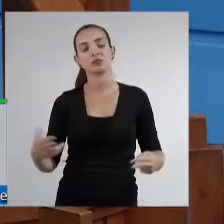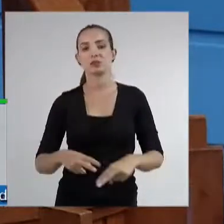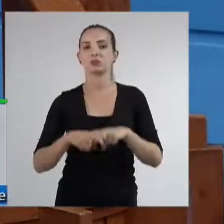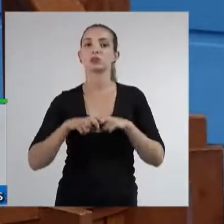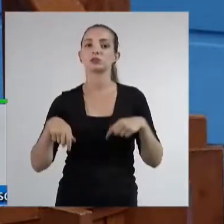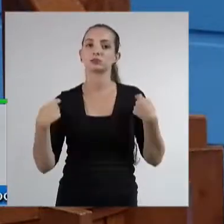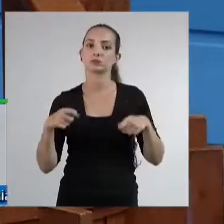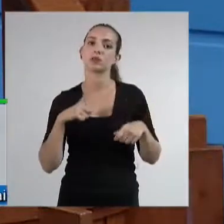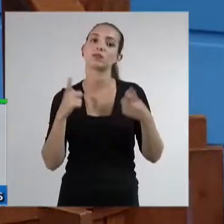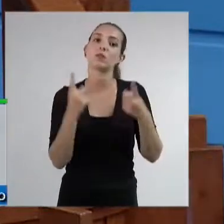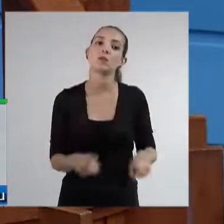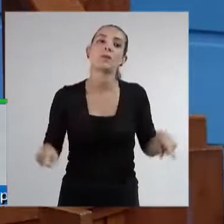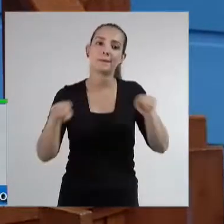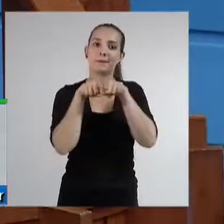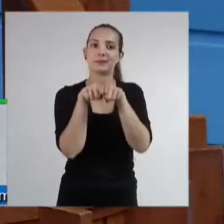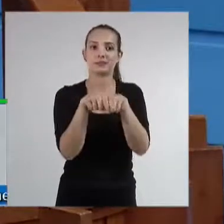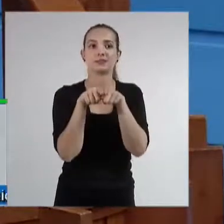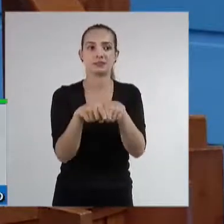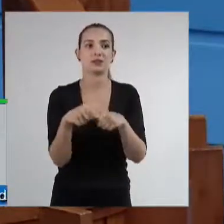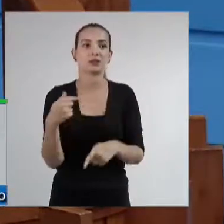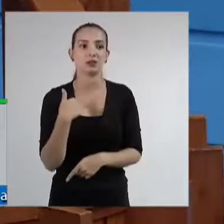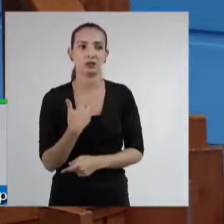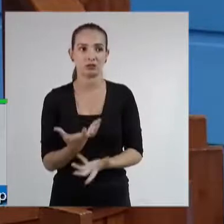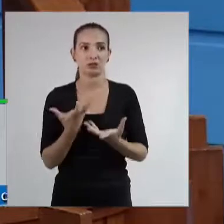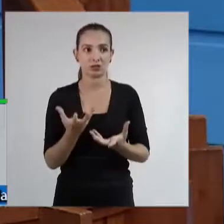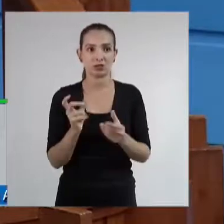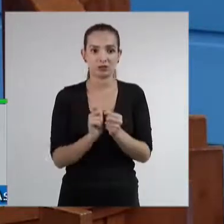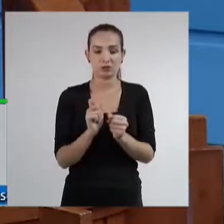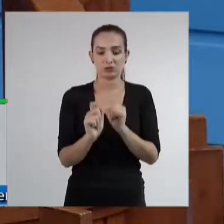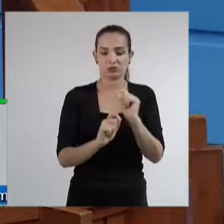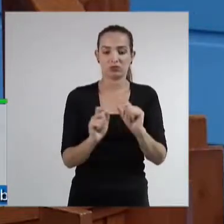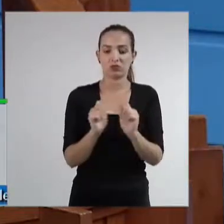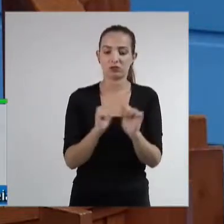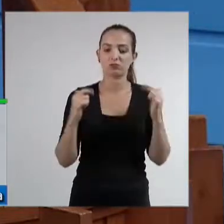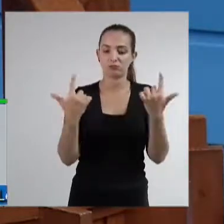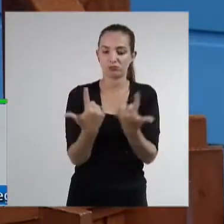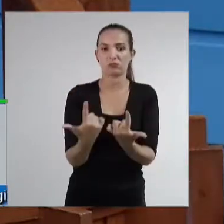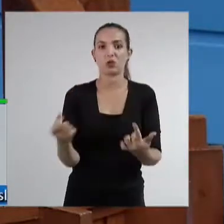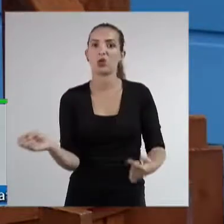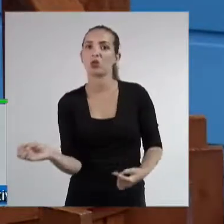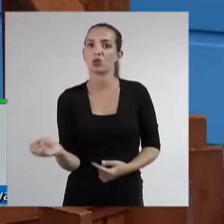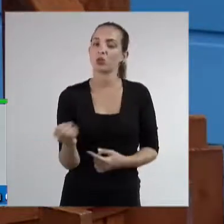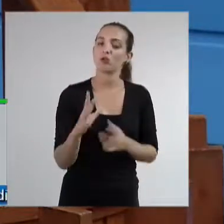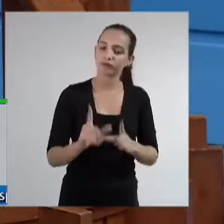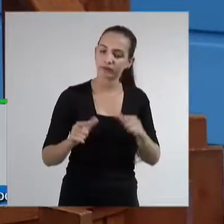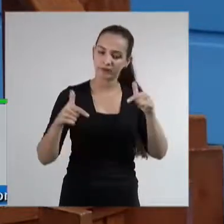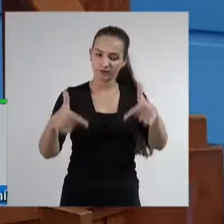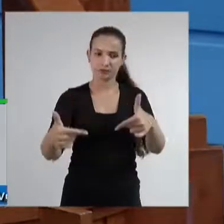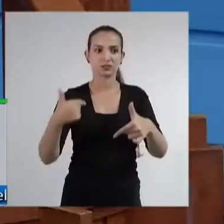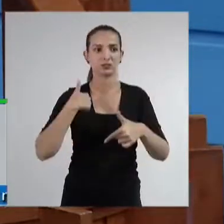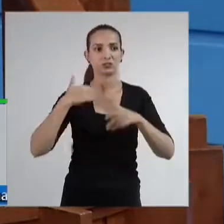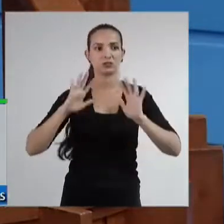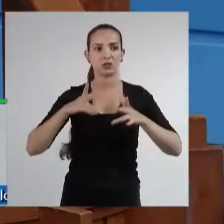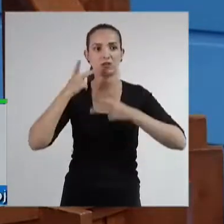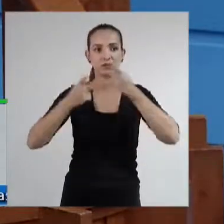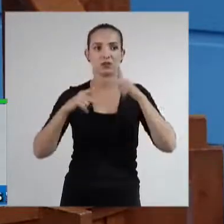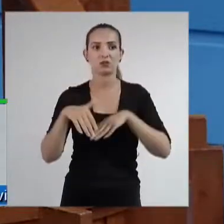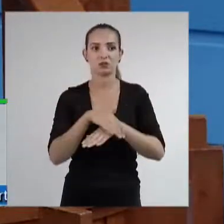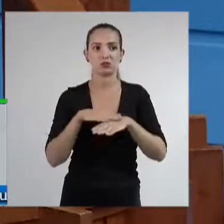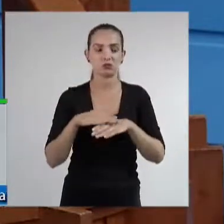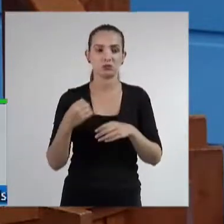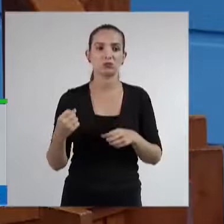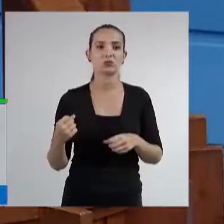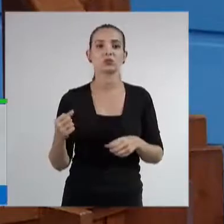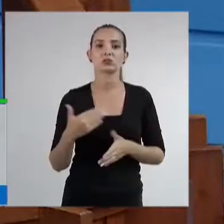quero aqui fazer com que a Assembleia Legislativa seja protagonista. Já falei com o secretário de Obras,